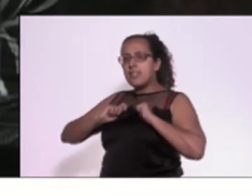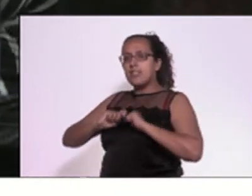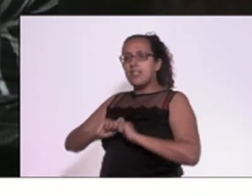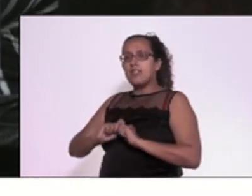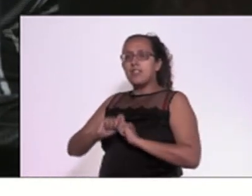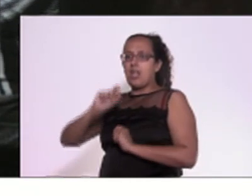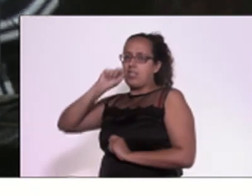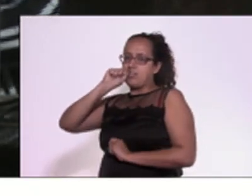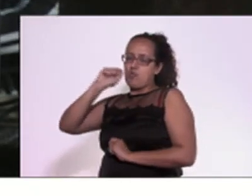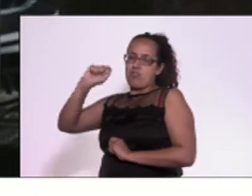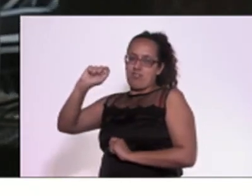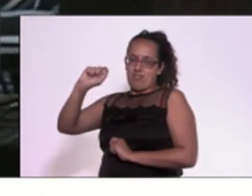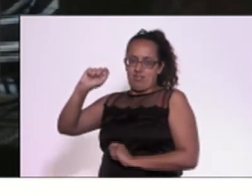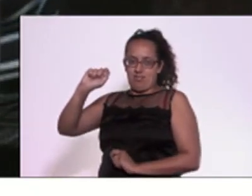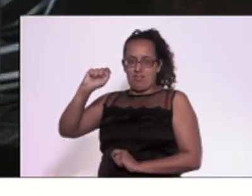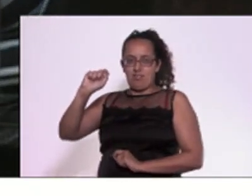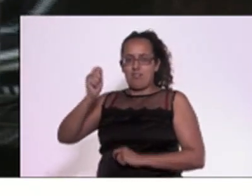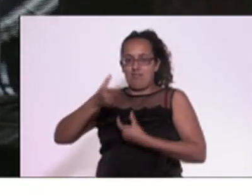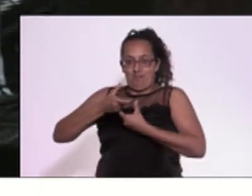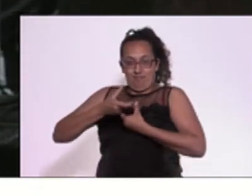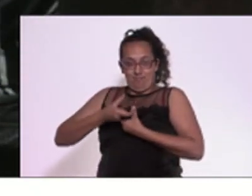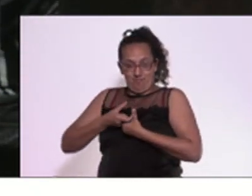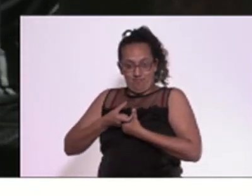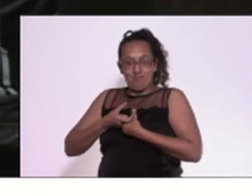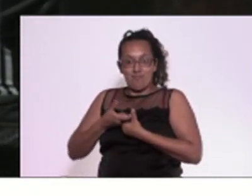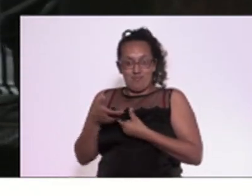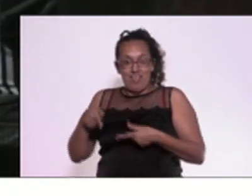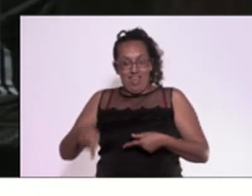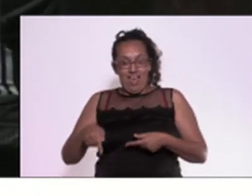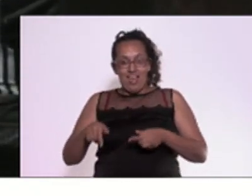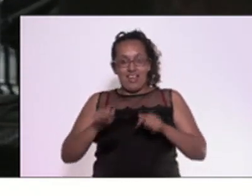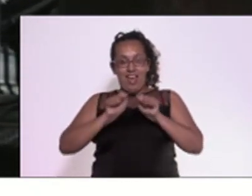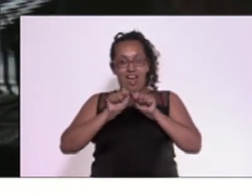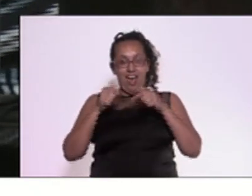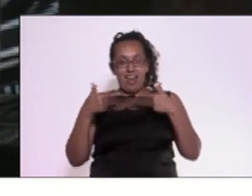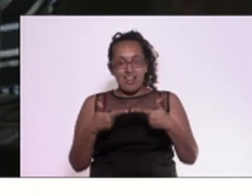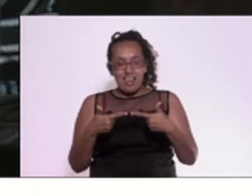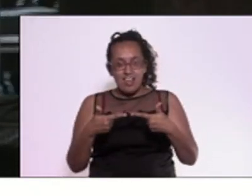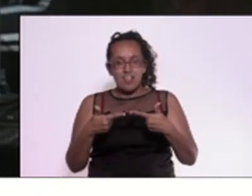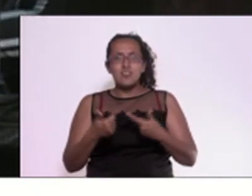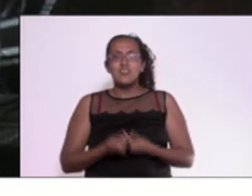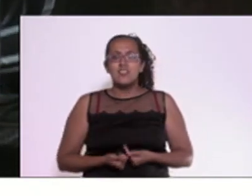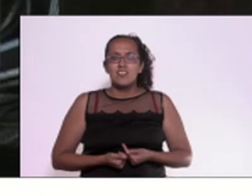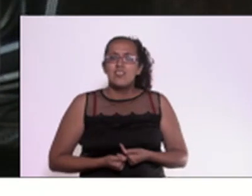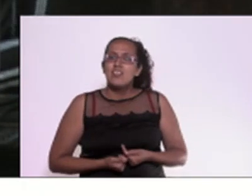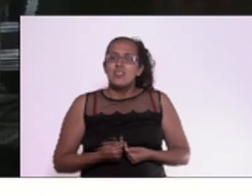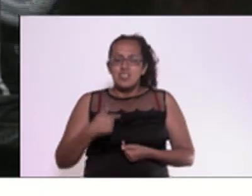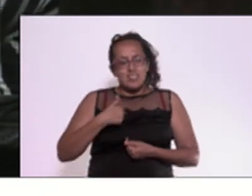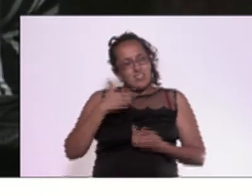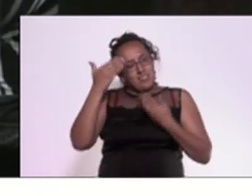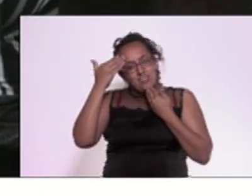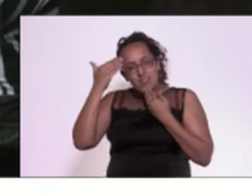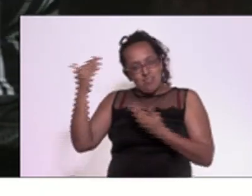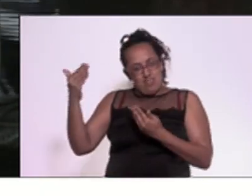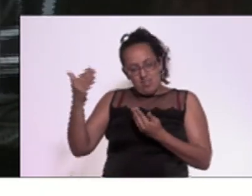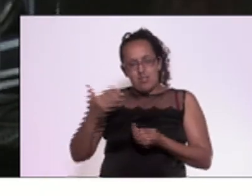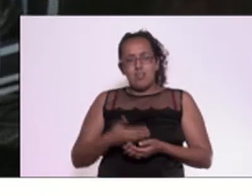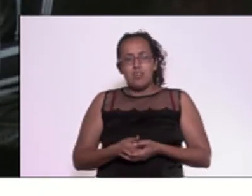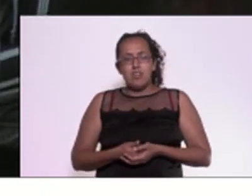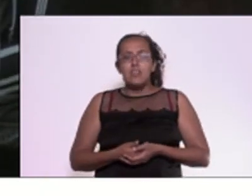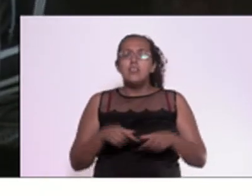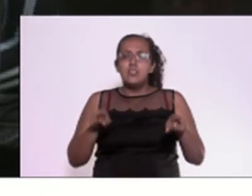de uma bitola empírica com intermináveis tio patinhas como frames, copiados à mão. Por aí também inventei